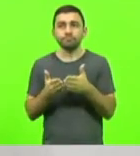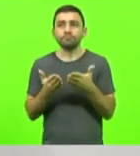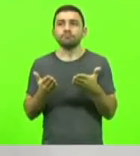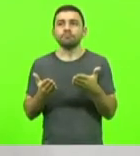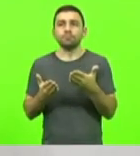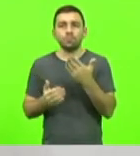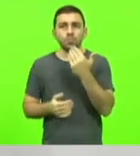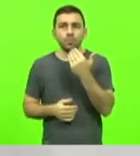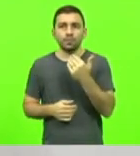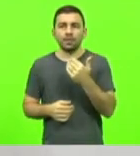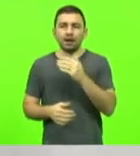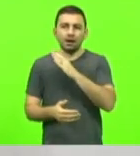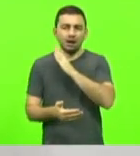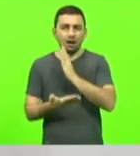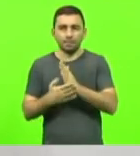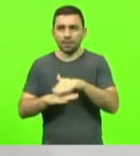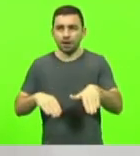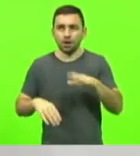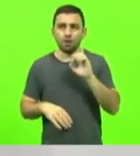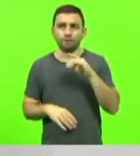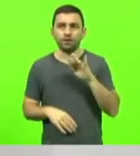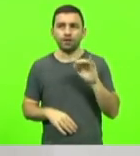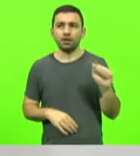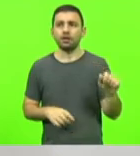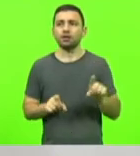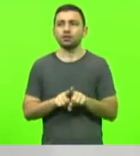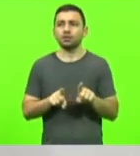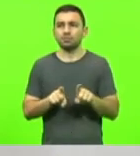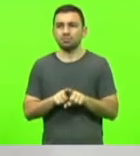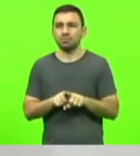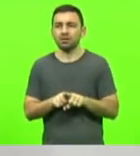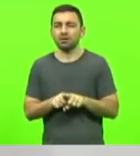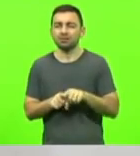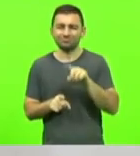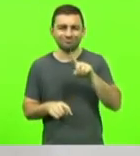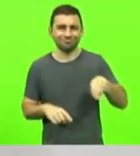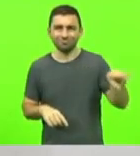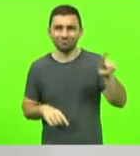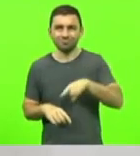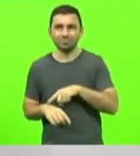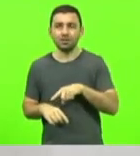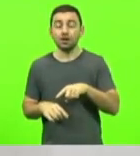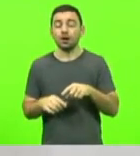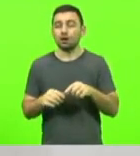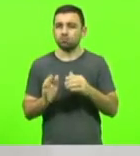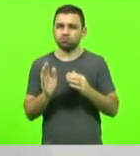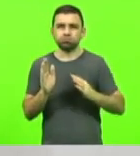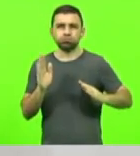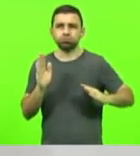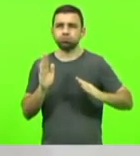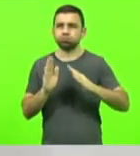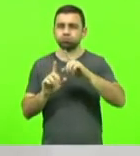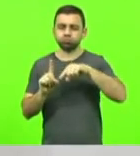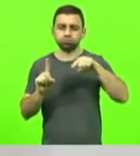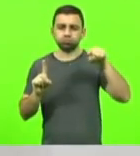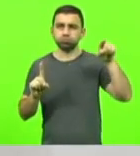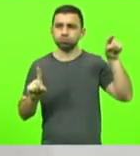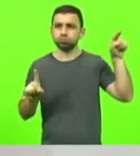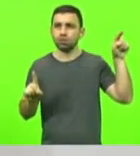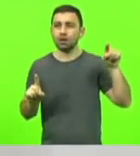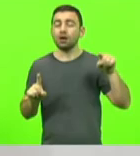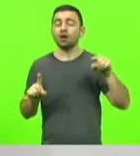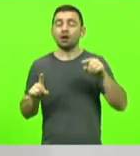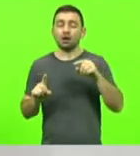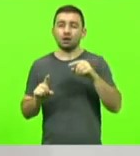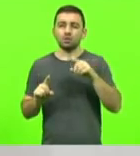CONSEA, a desatenção ao programa de aquisição de alimentos, o aumento do preço dos alimentos que está prejudicando